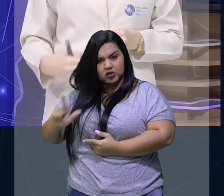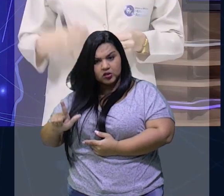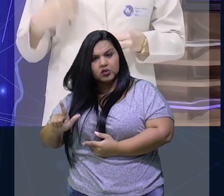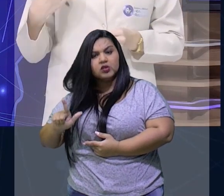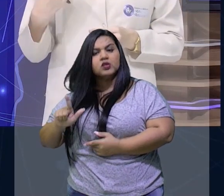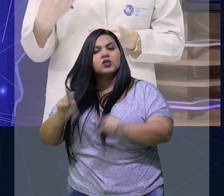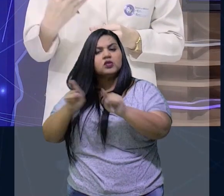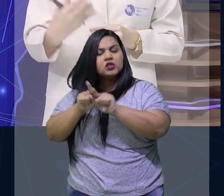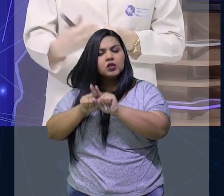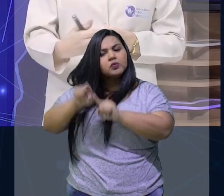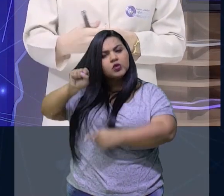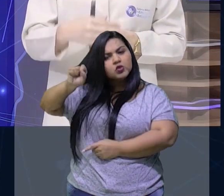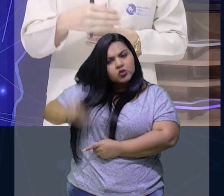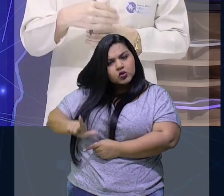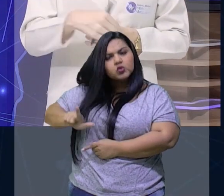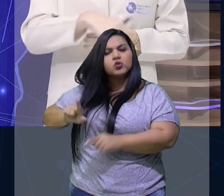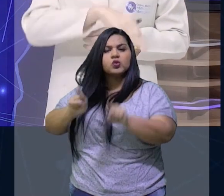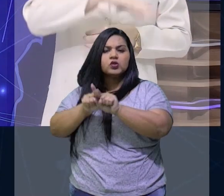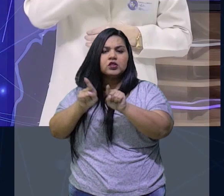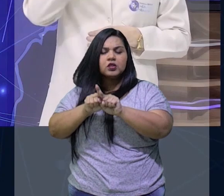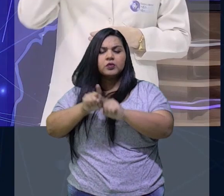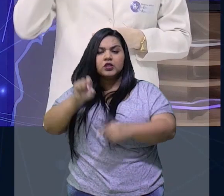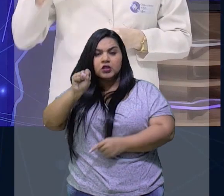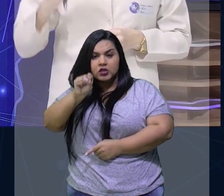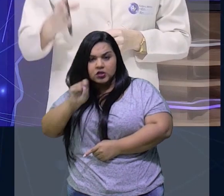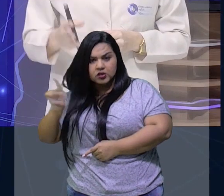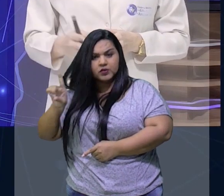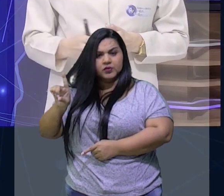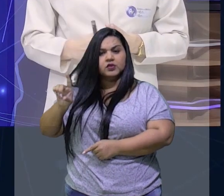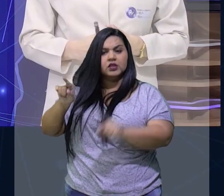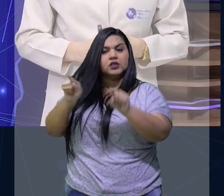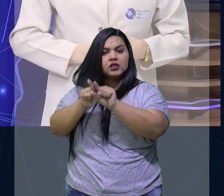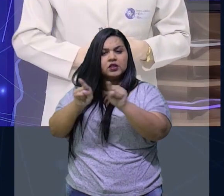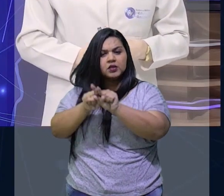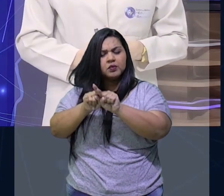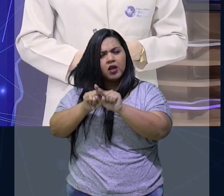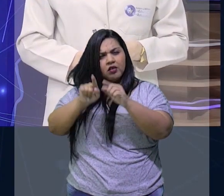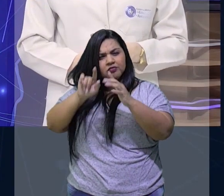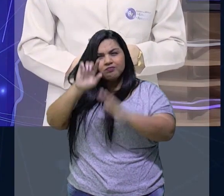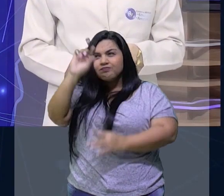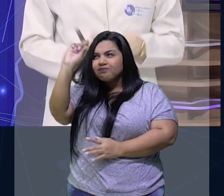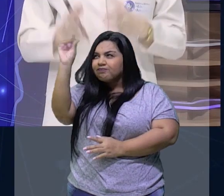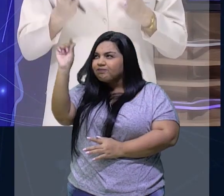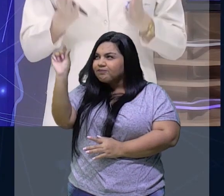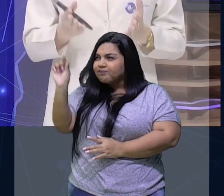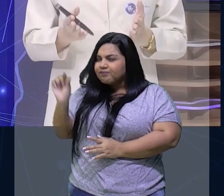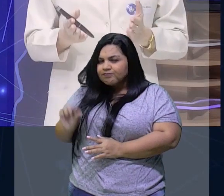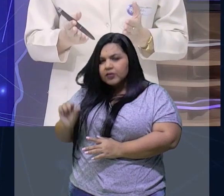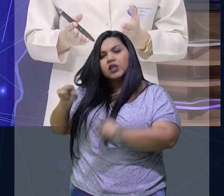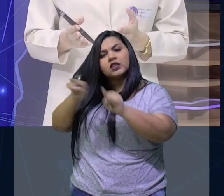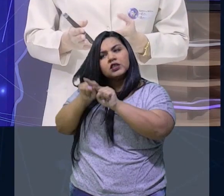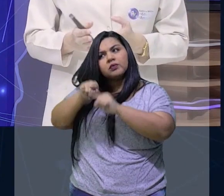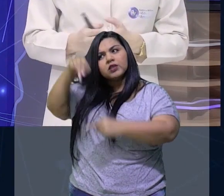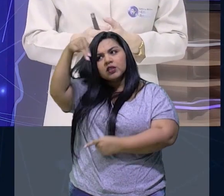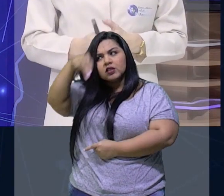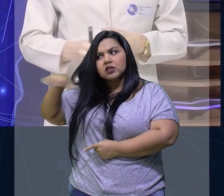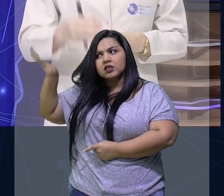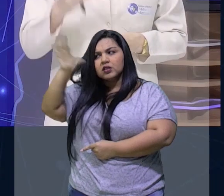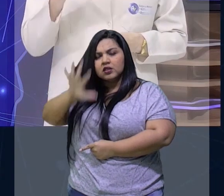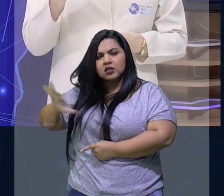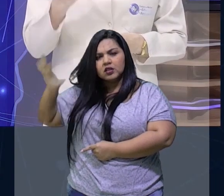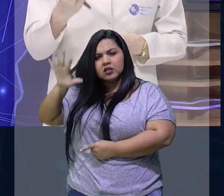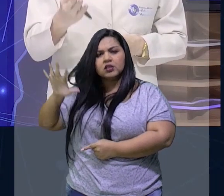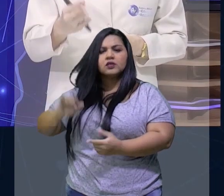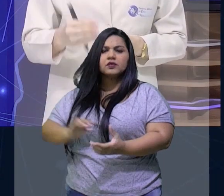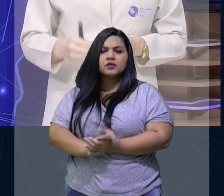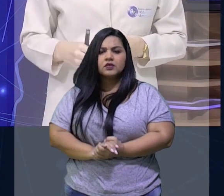região sul, na região sudeste e na região litorânea ali do nordeste, né? Como a gente pode observar aí no